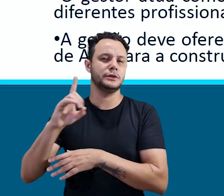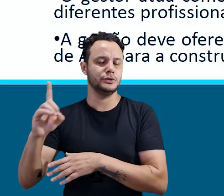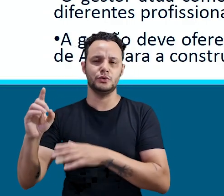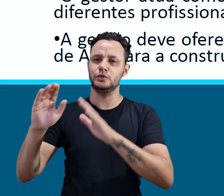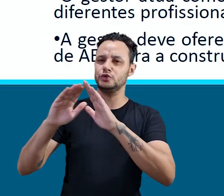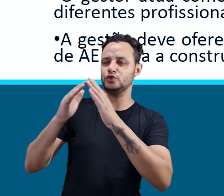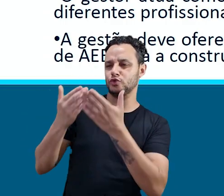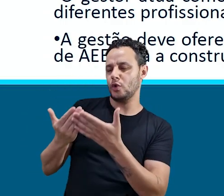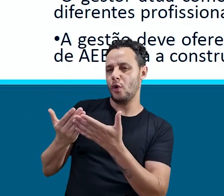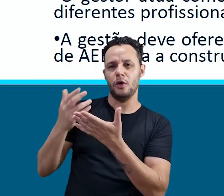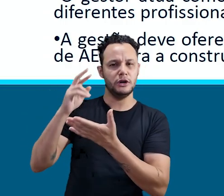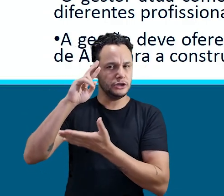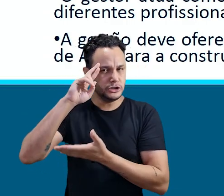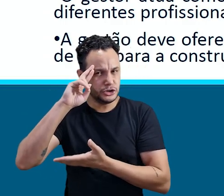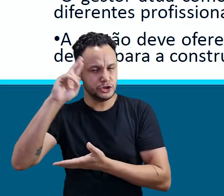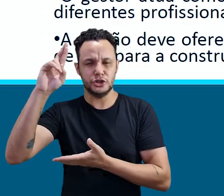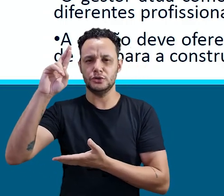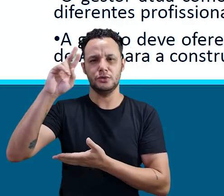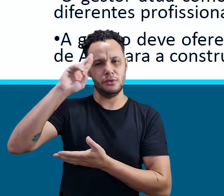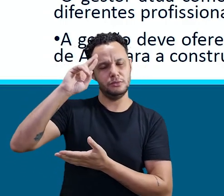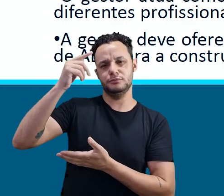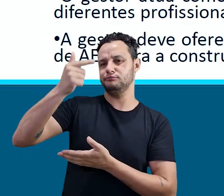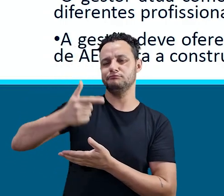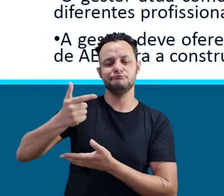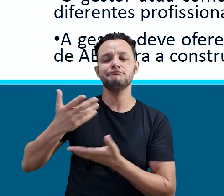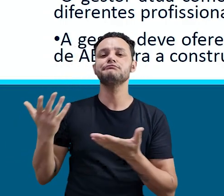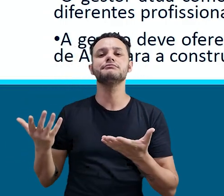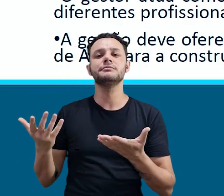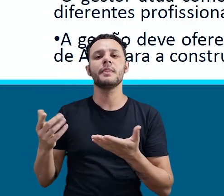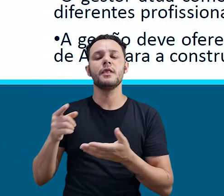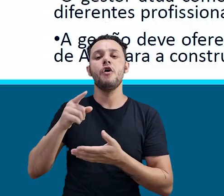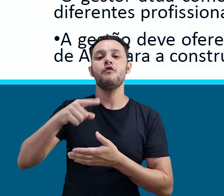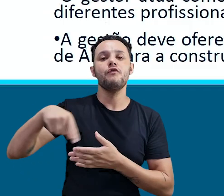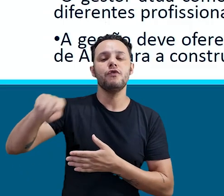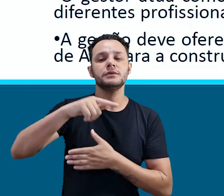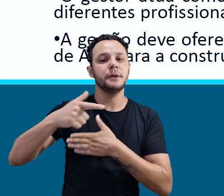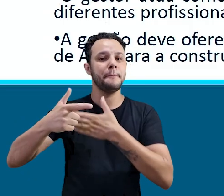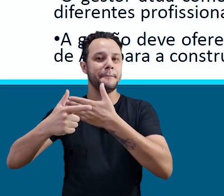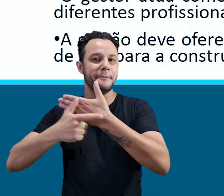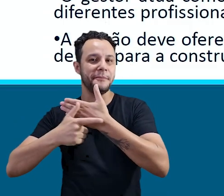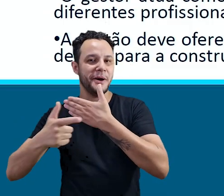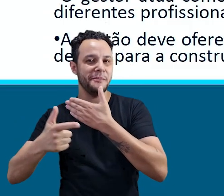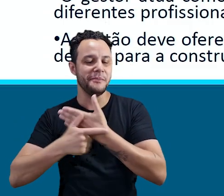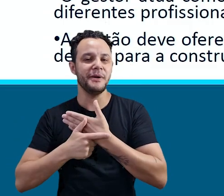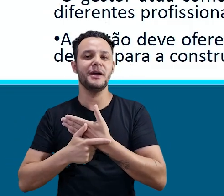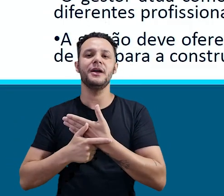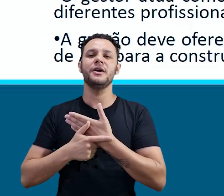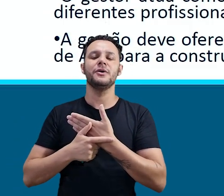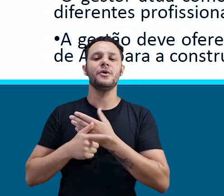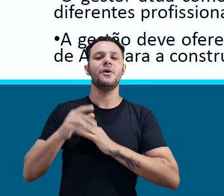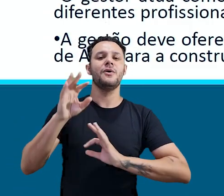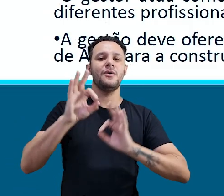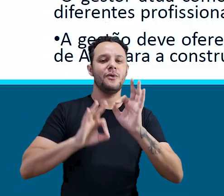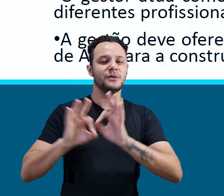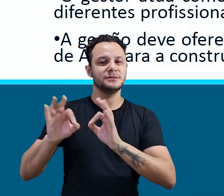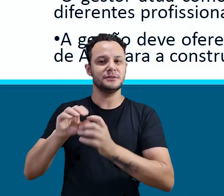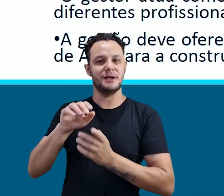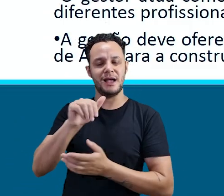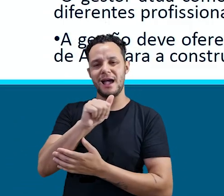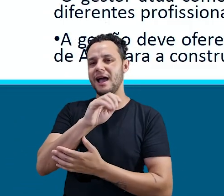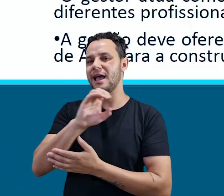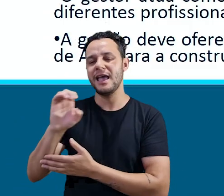que é coordenador da escola, você que é diretor, diretora, vice-diretor, vice-diretora, qual é o seu papel